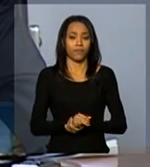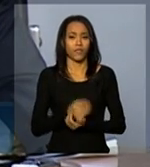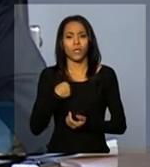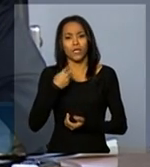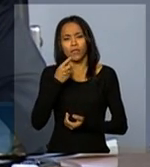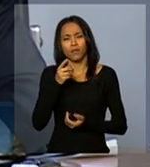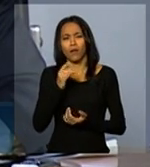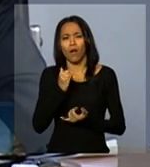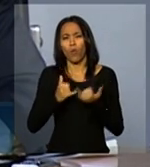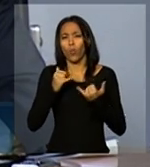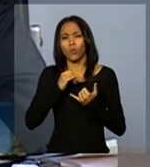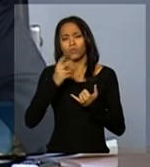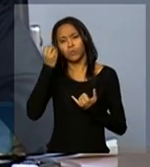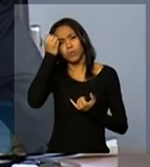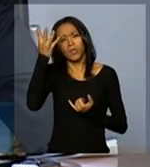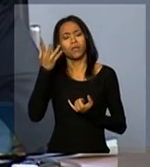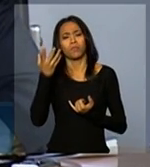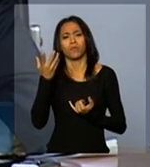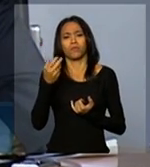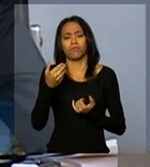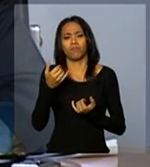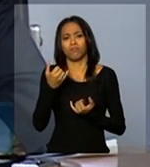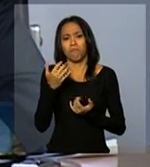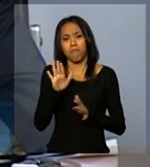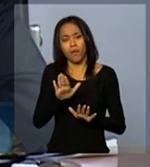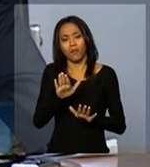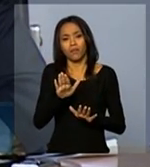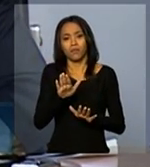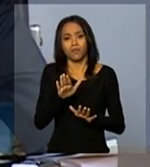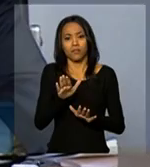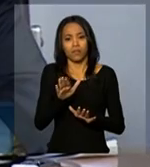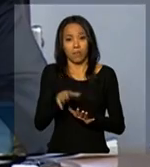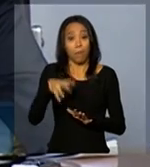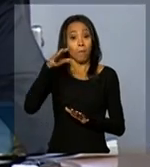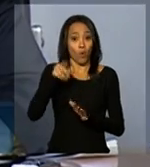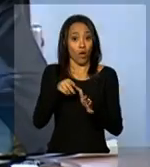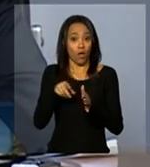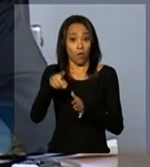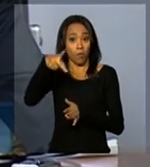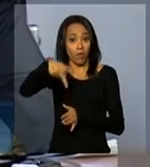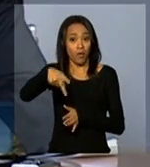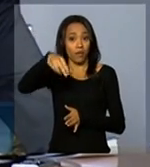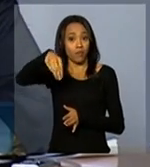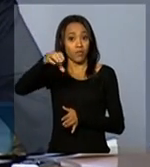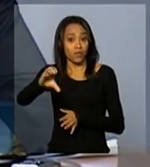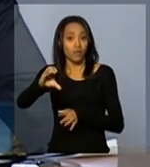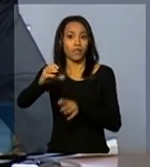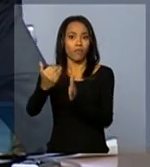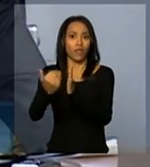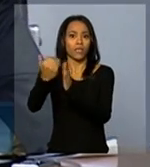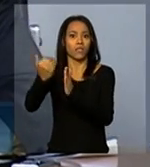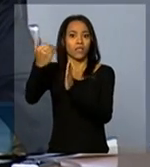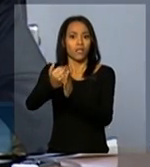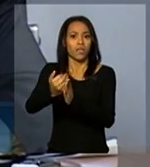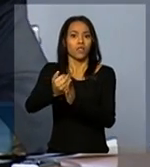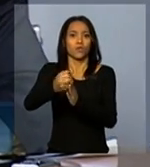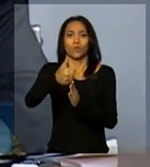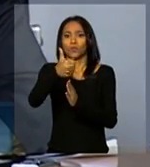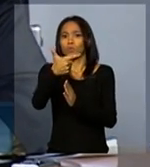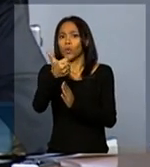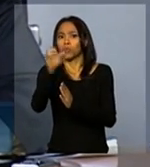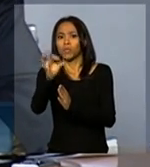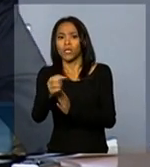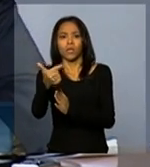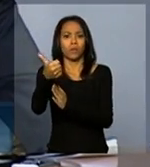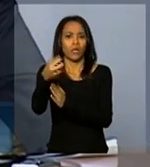lembro quanto foi, mas o consumo pela PMC estava crescendo 12%, 13%. Portanto, o